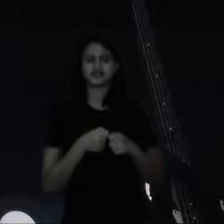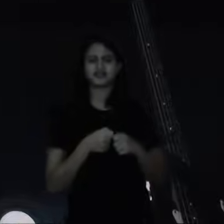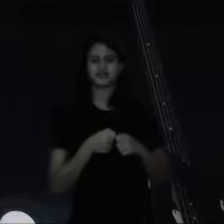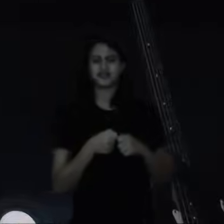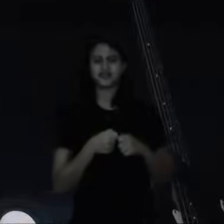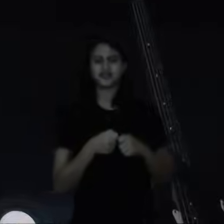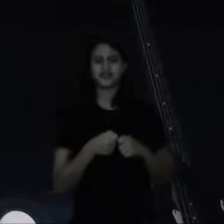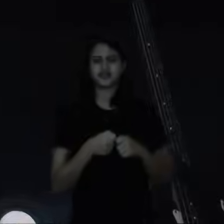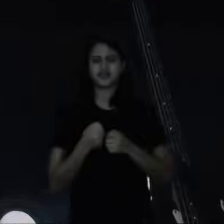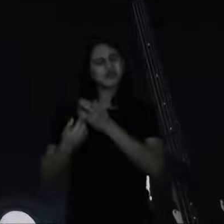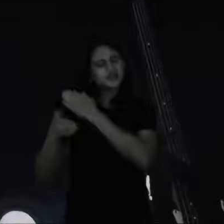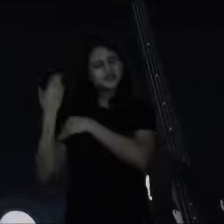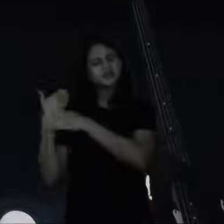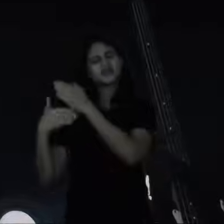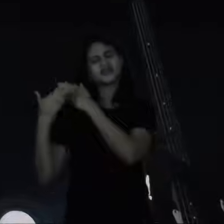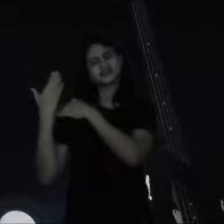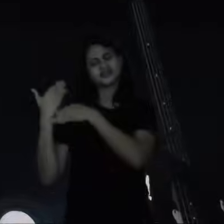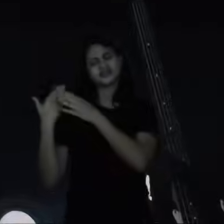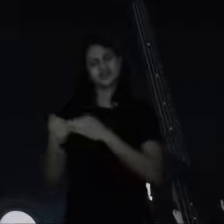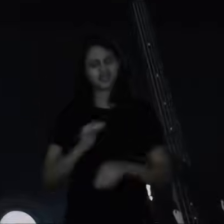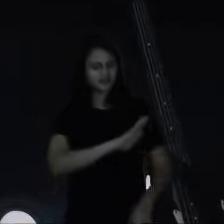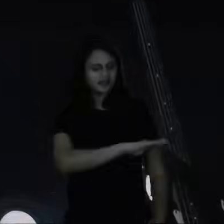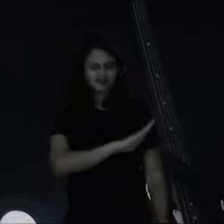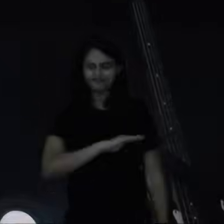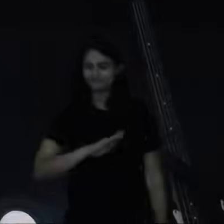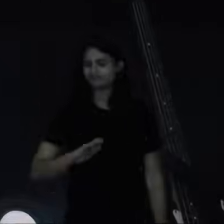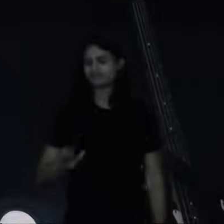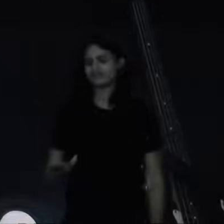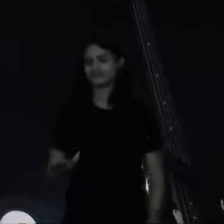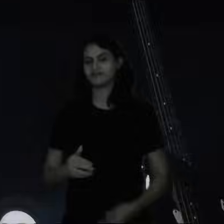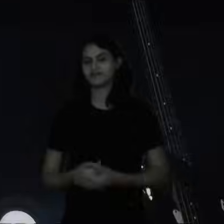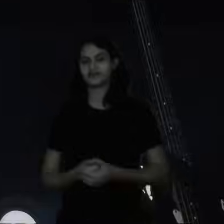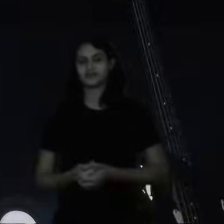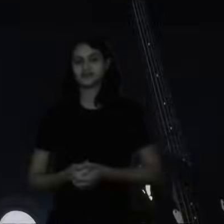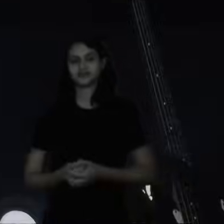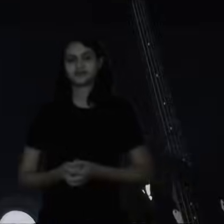que são construídas em nós na nossa infância.